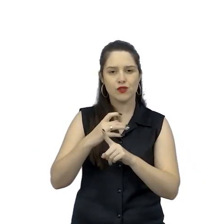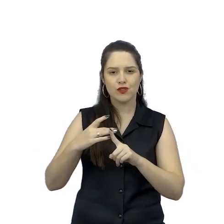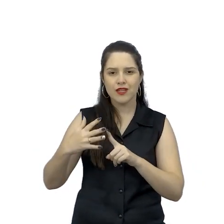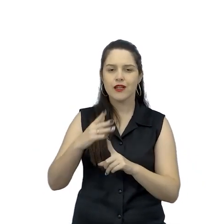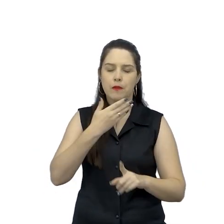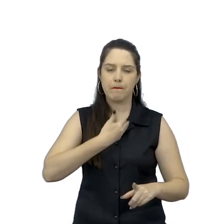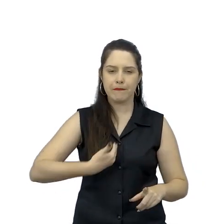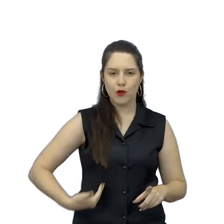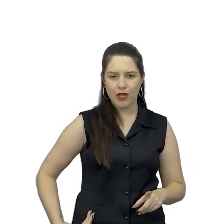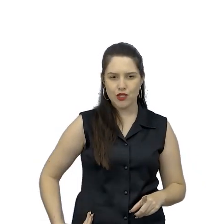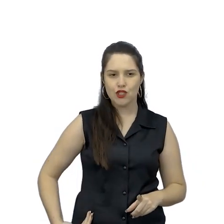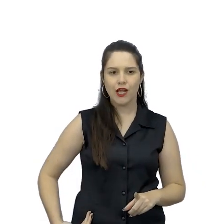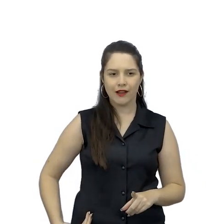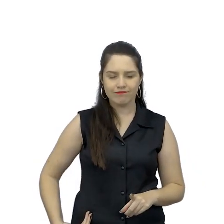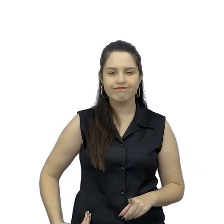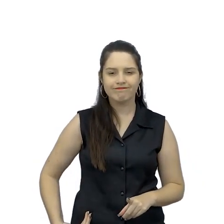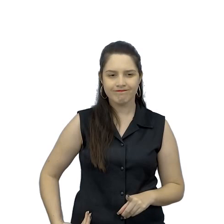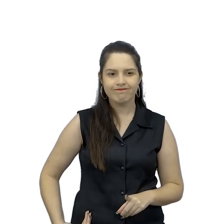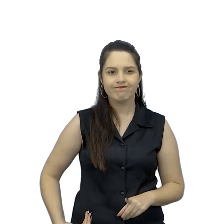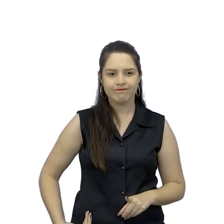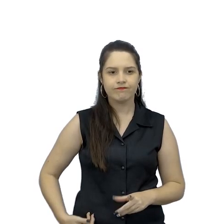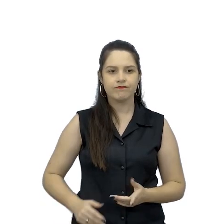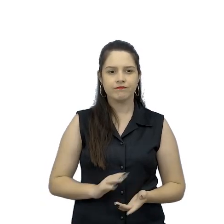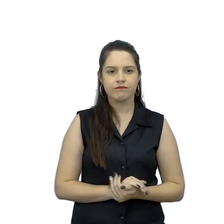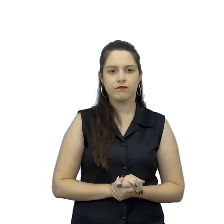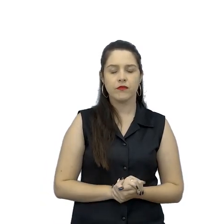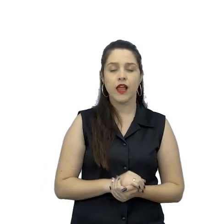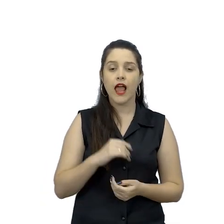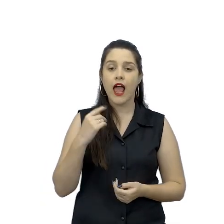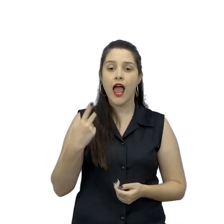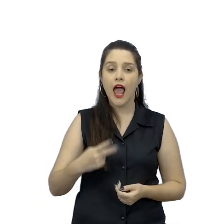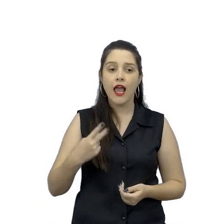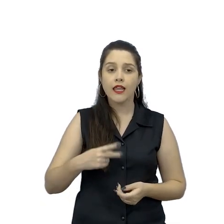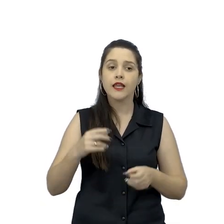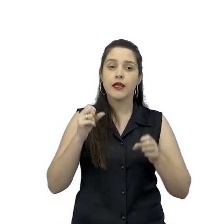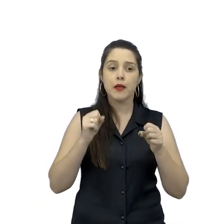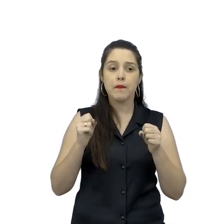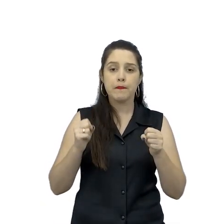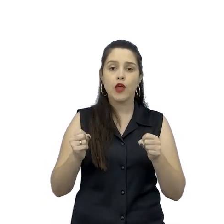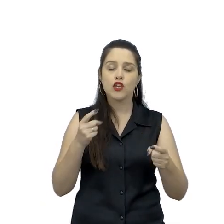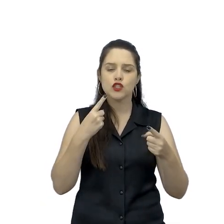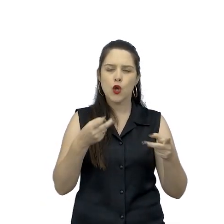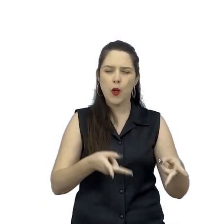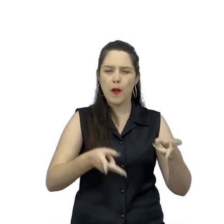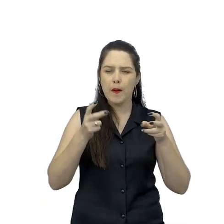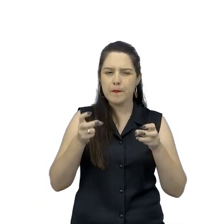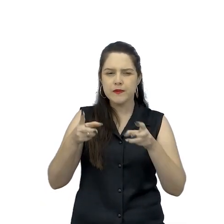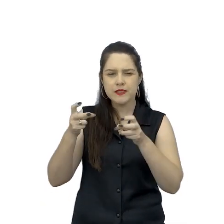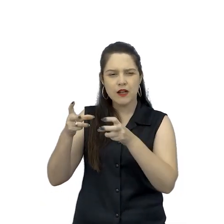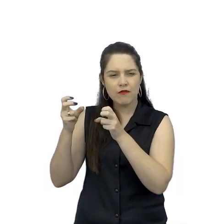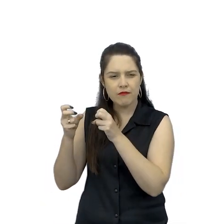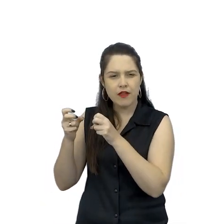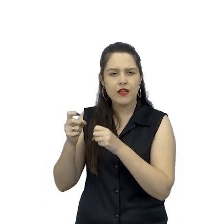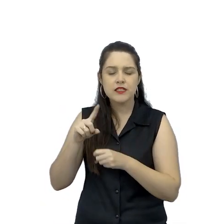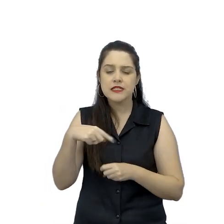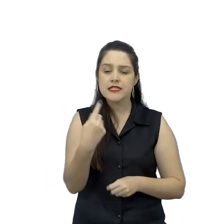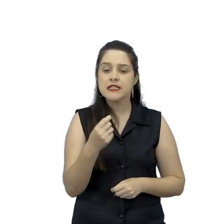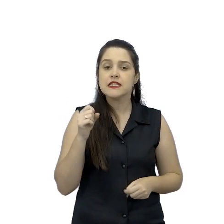e políticas. Tá? Então, aqui a gente pode já observar se